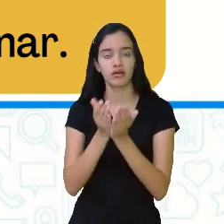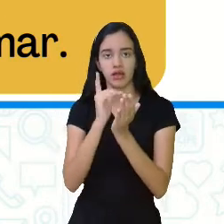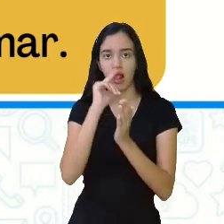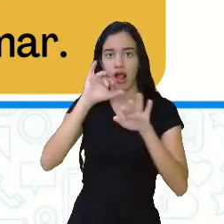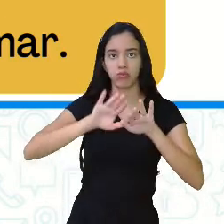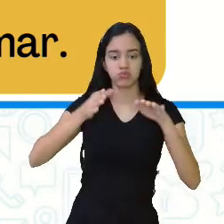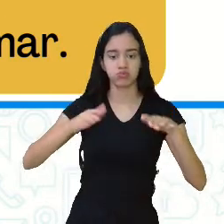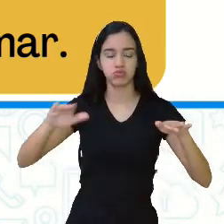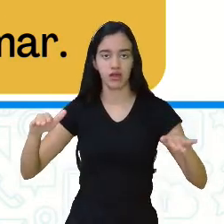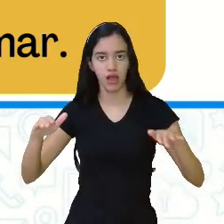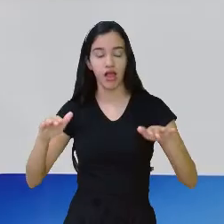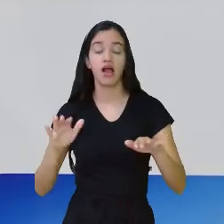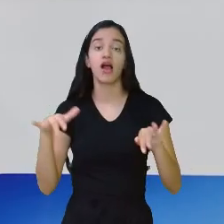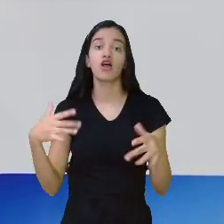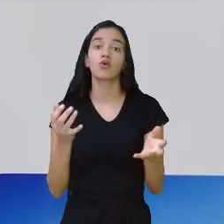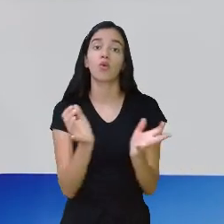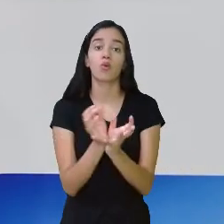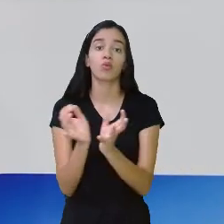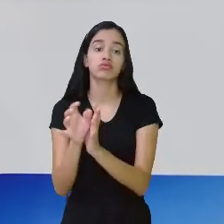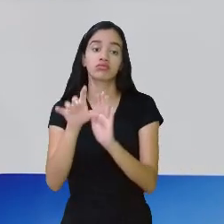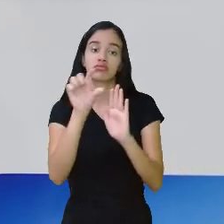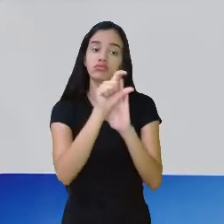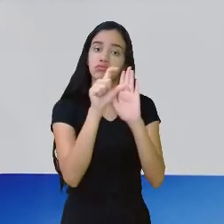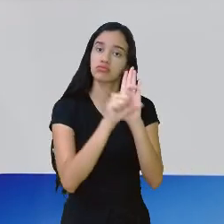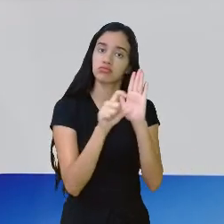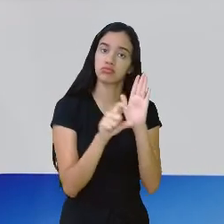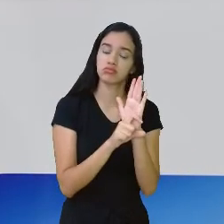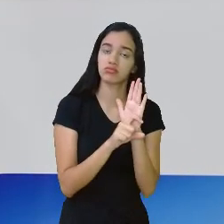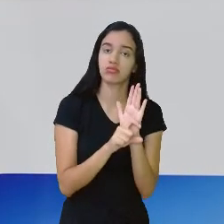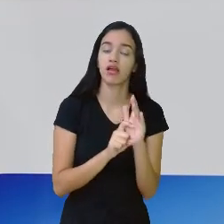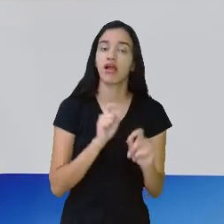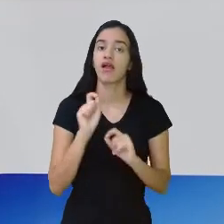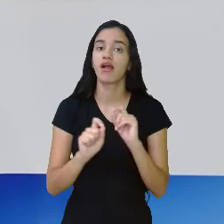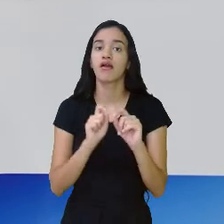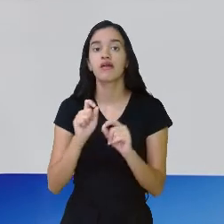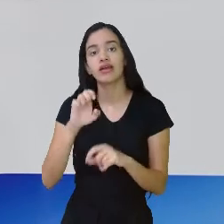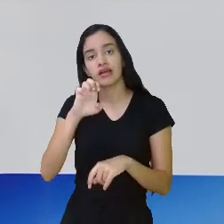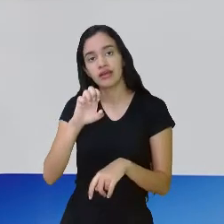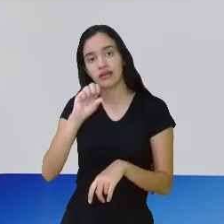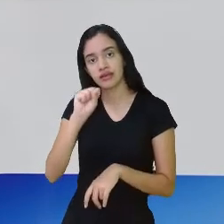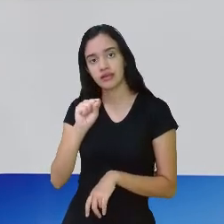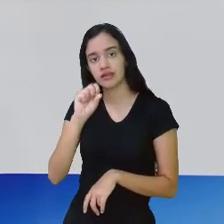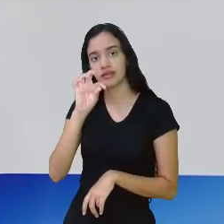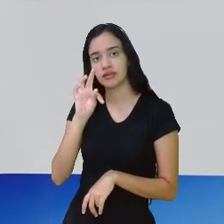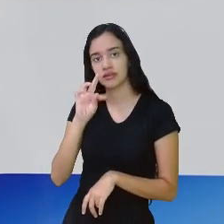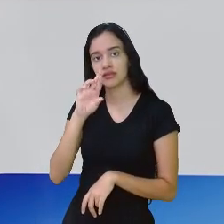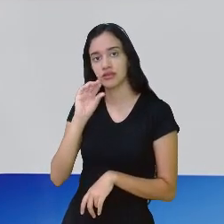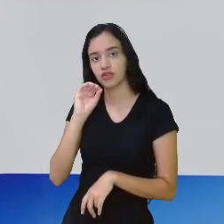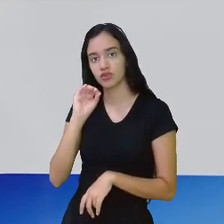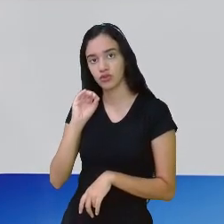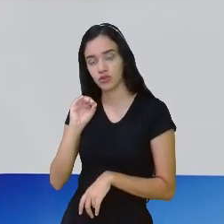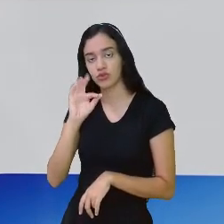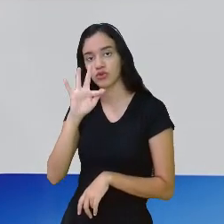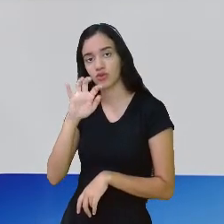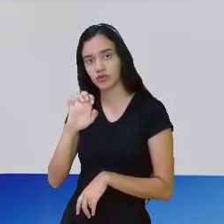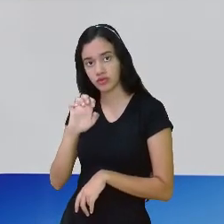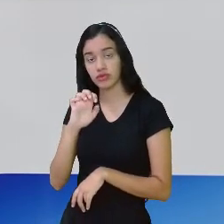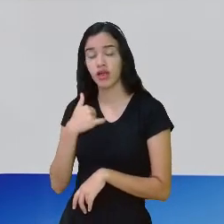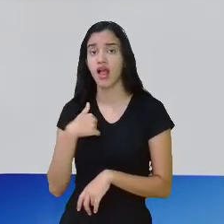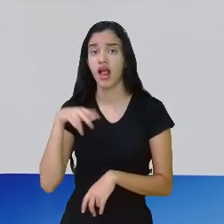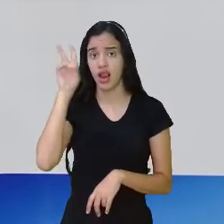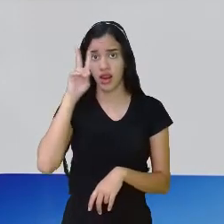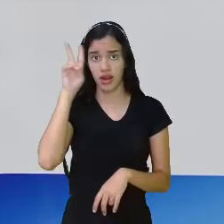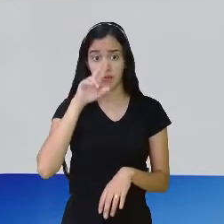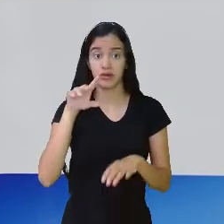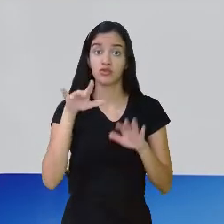de versos. O conjunto de versos chama-se estrofe. Então, relembrando, verso é